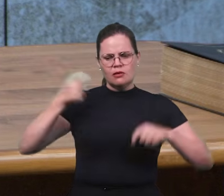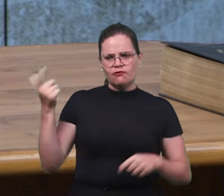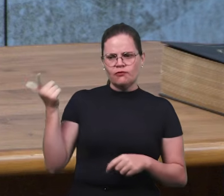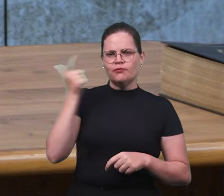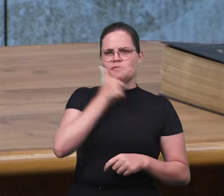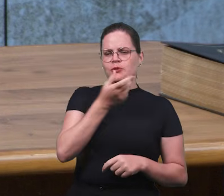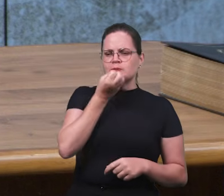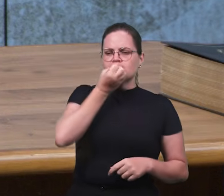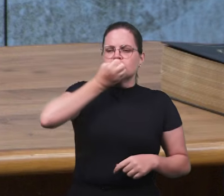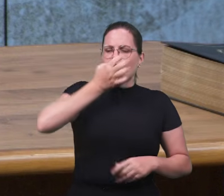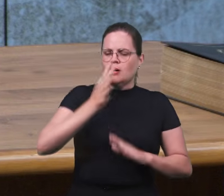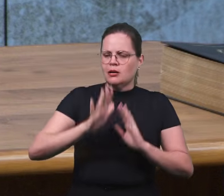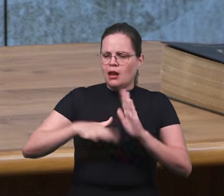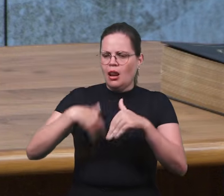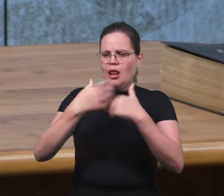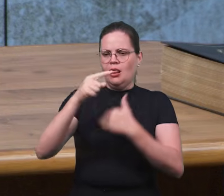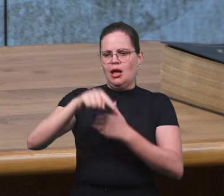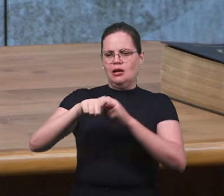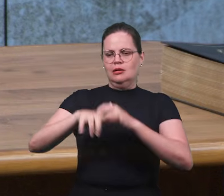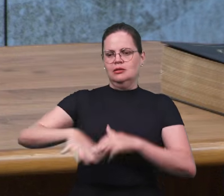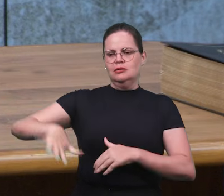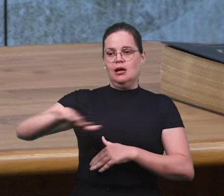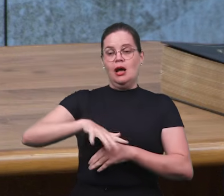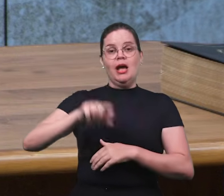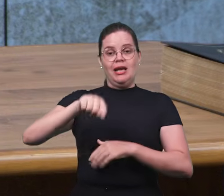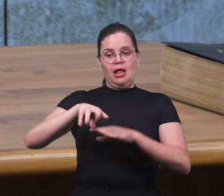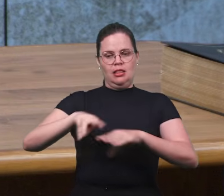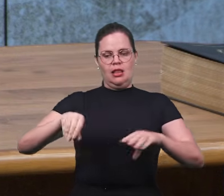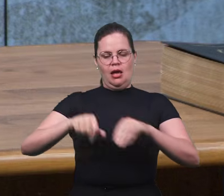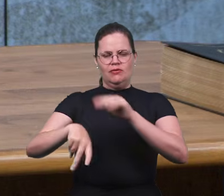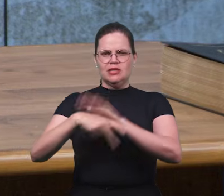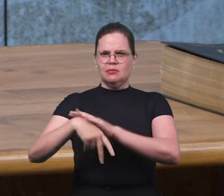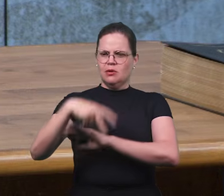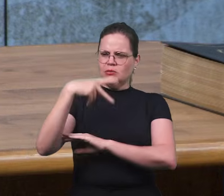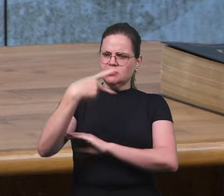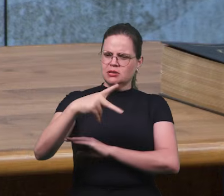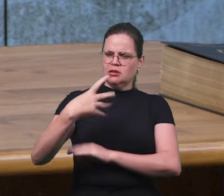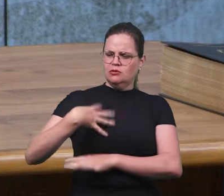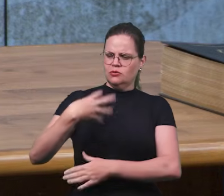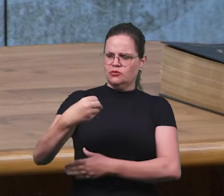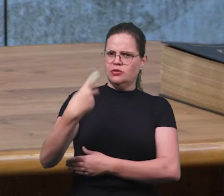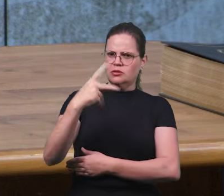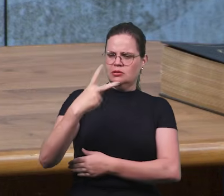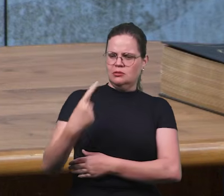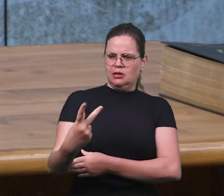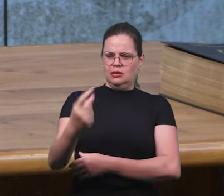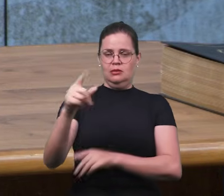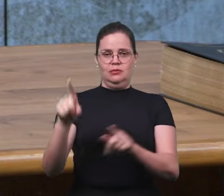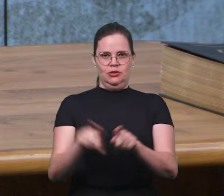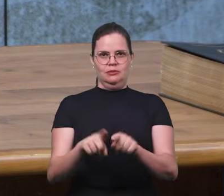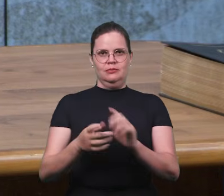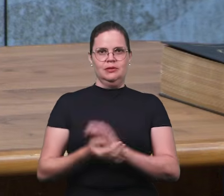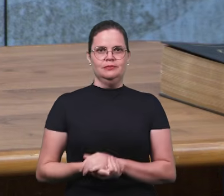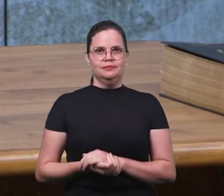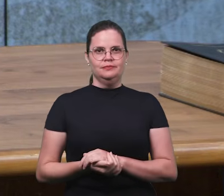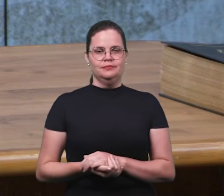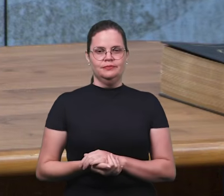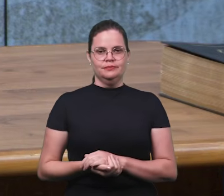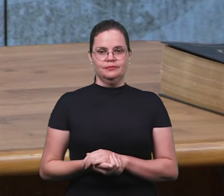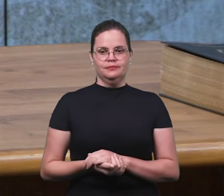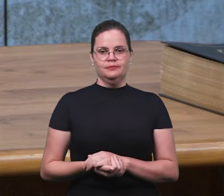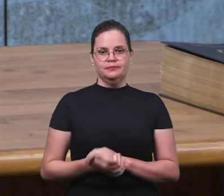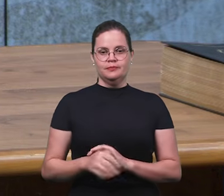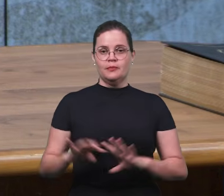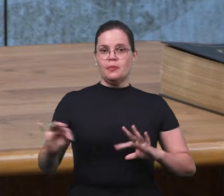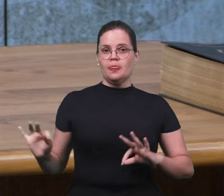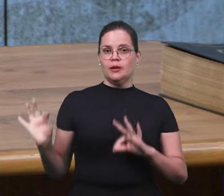e a façais possuir a vossos filhos para sempre. E depois de tudo o que